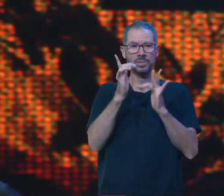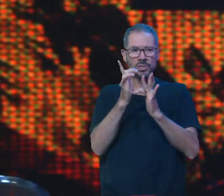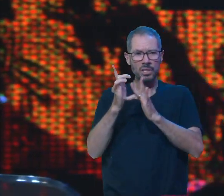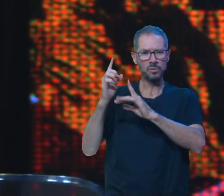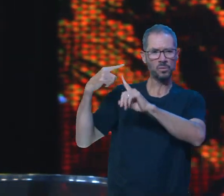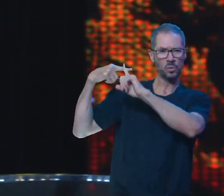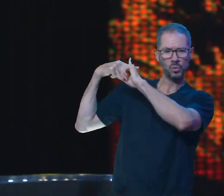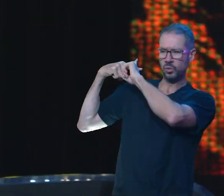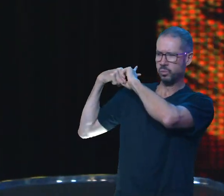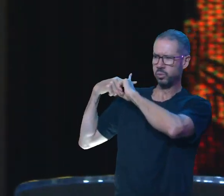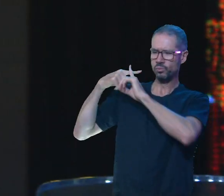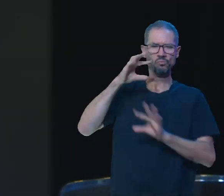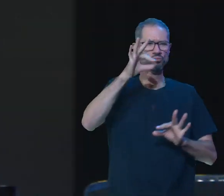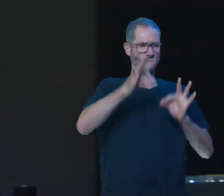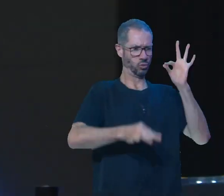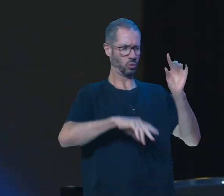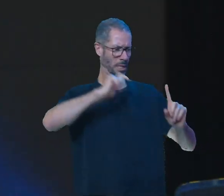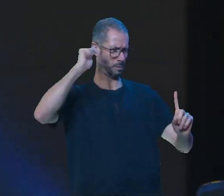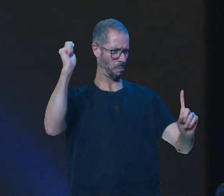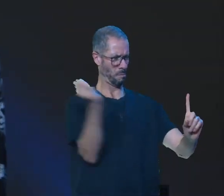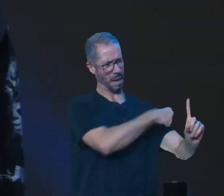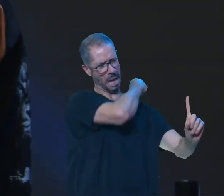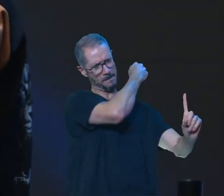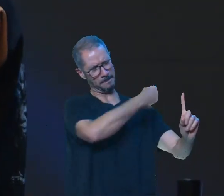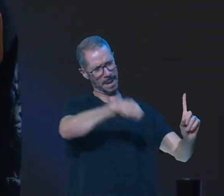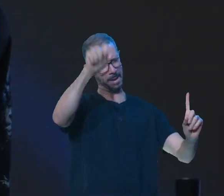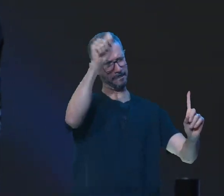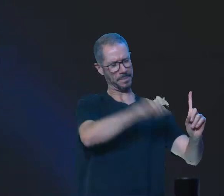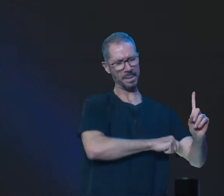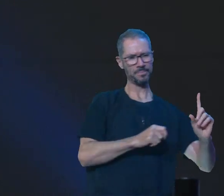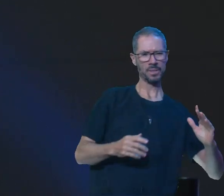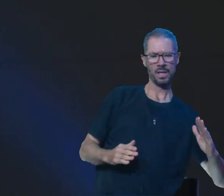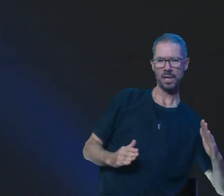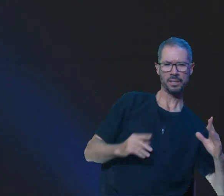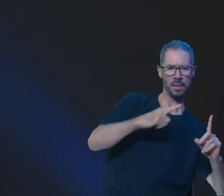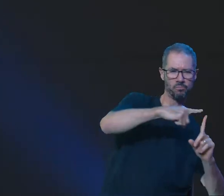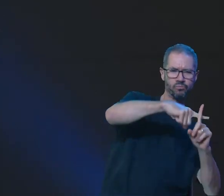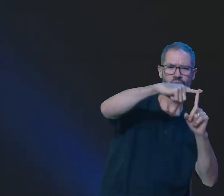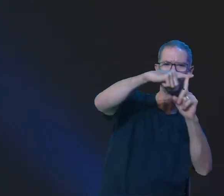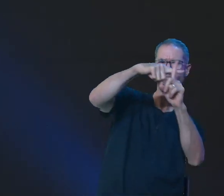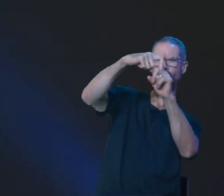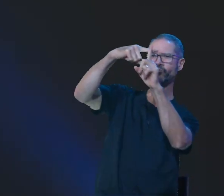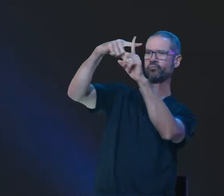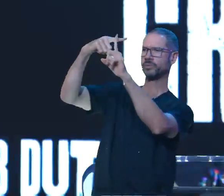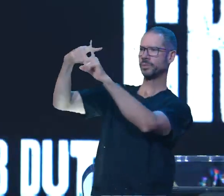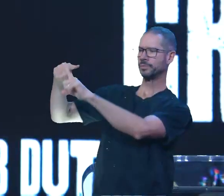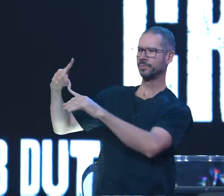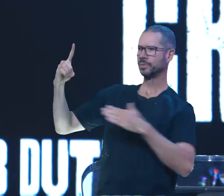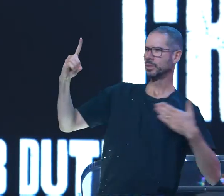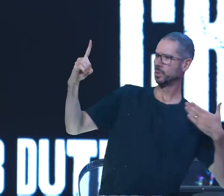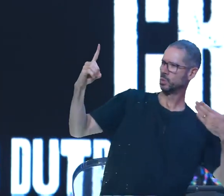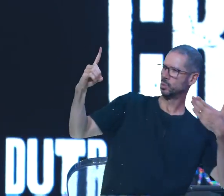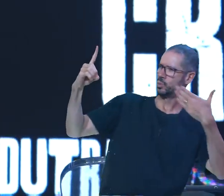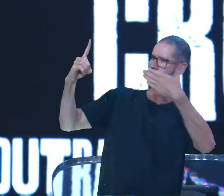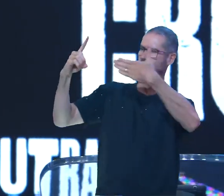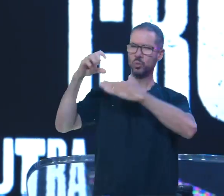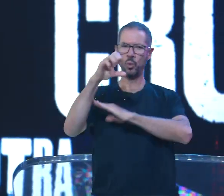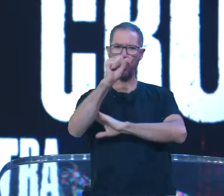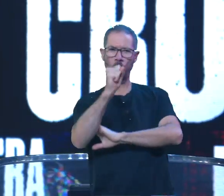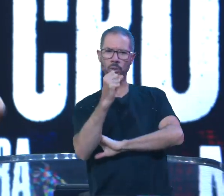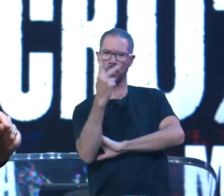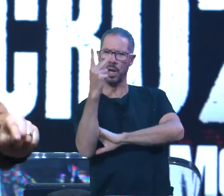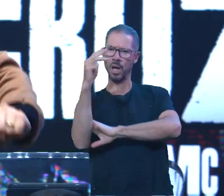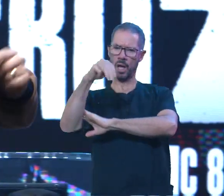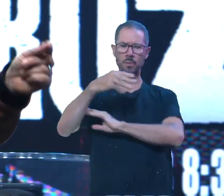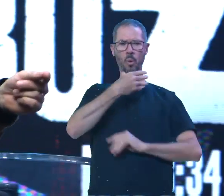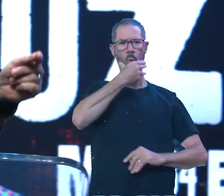que ele tinha sido julgado até o lugar do Gólgota, ou o lugar da crucificação, era cerca de 8 quilômetros. Para um